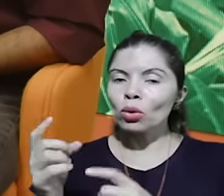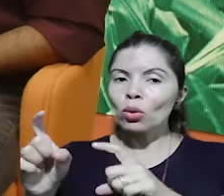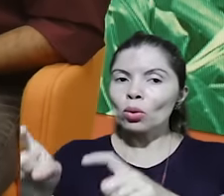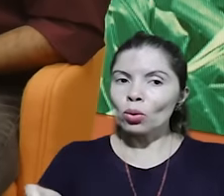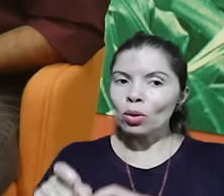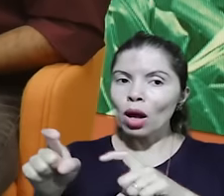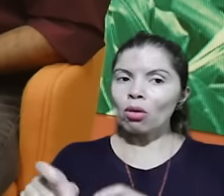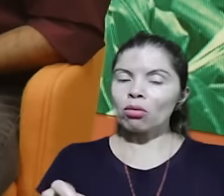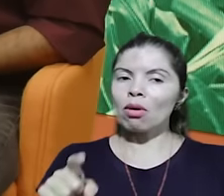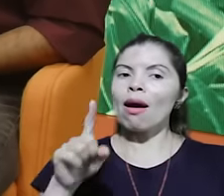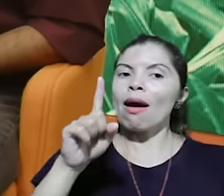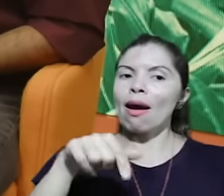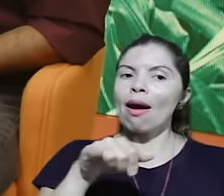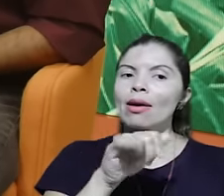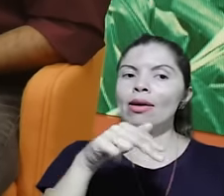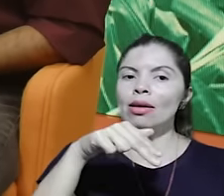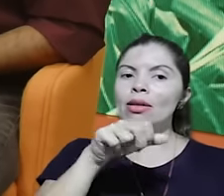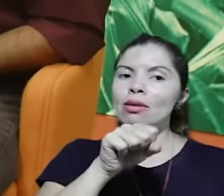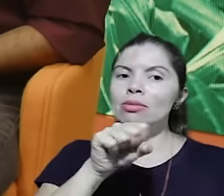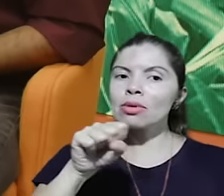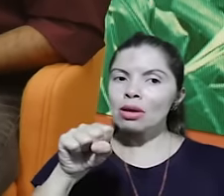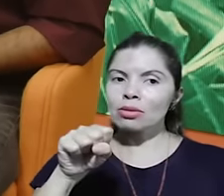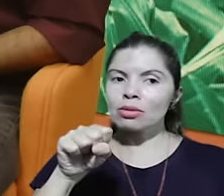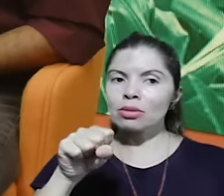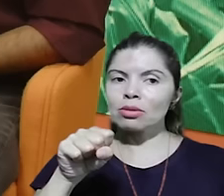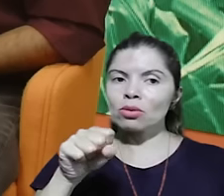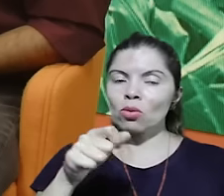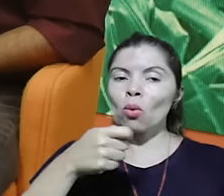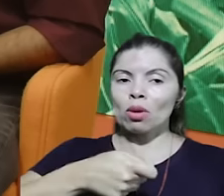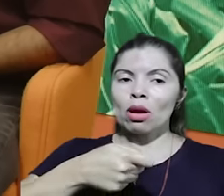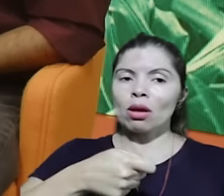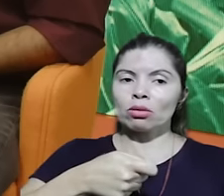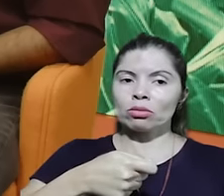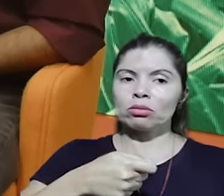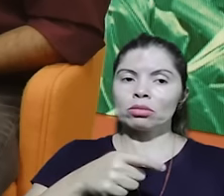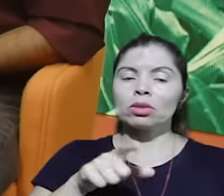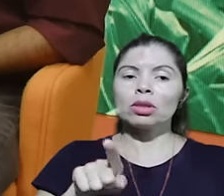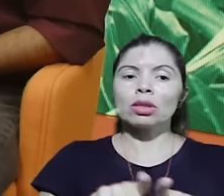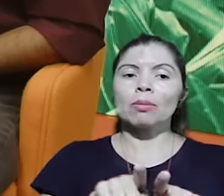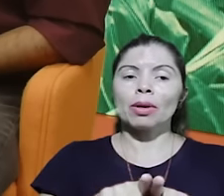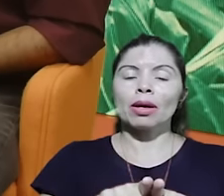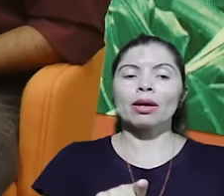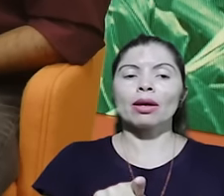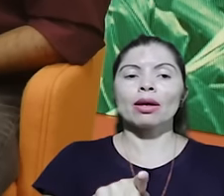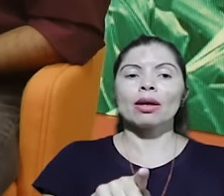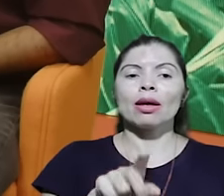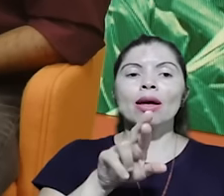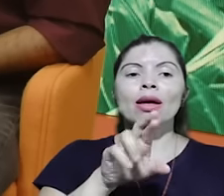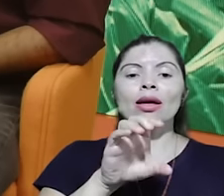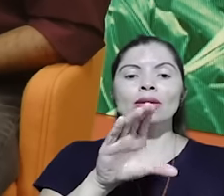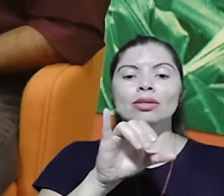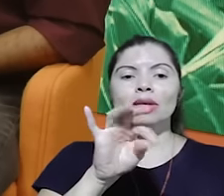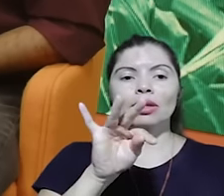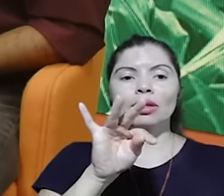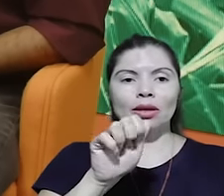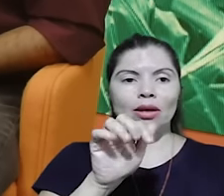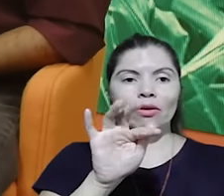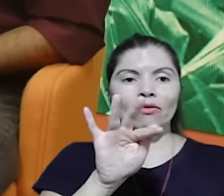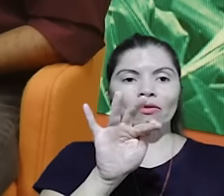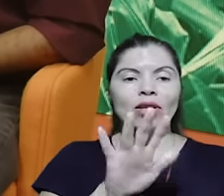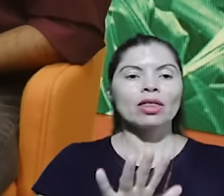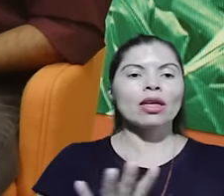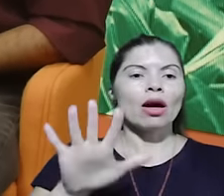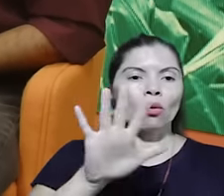INSS por que isso porque o produtor rural embora ele tenha CNPJ ele é considerado